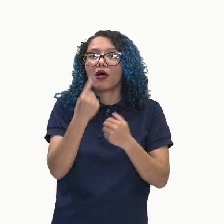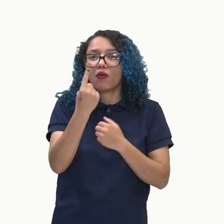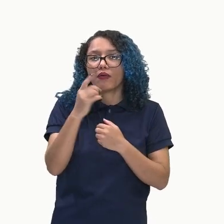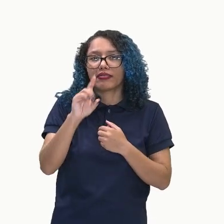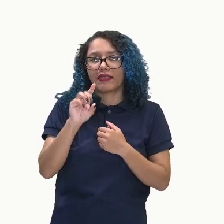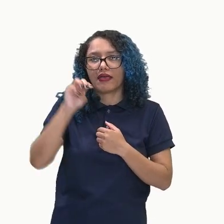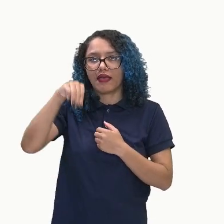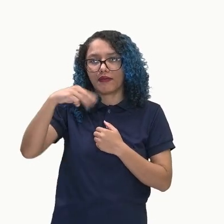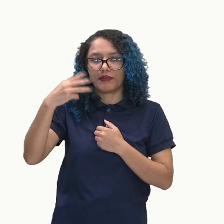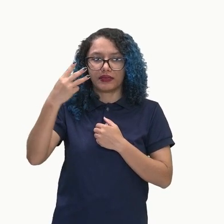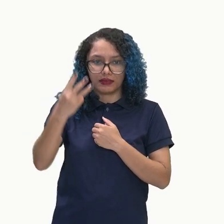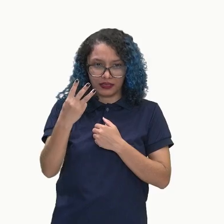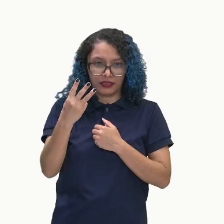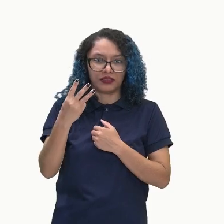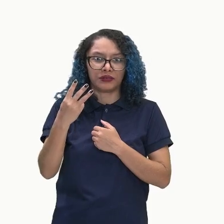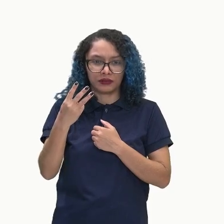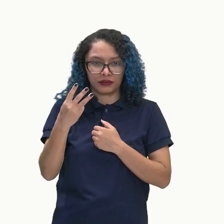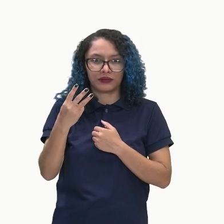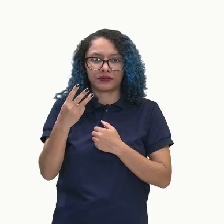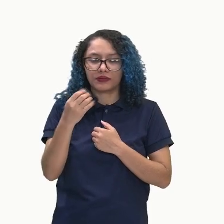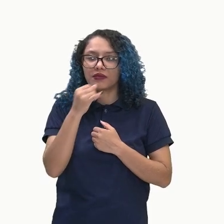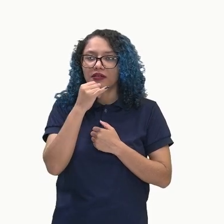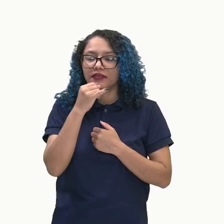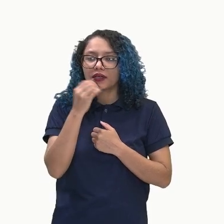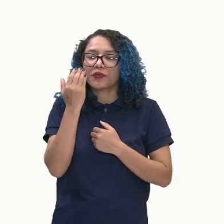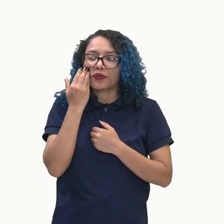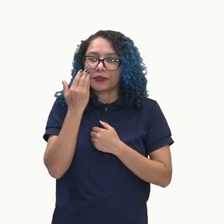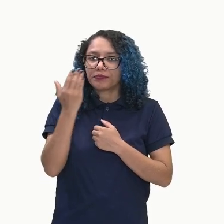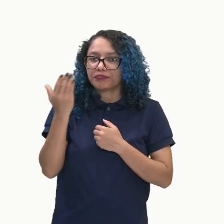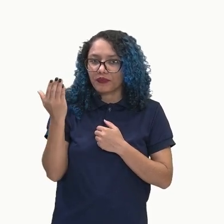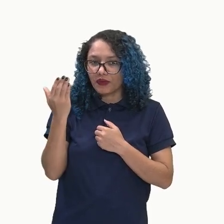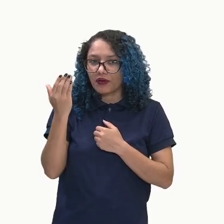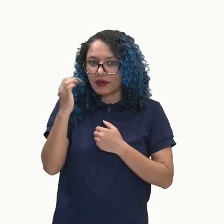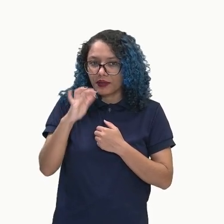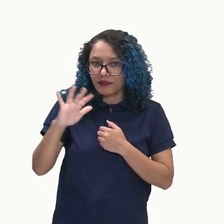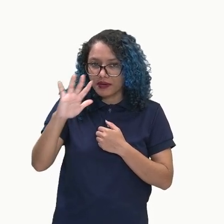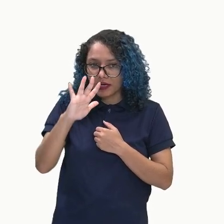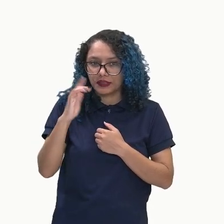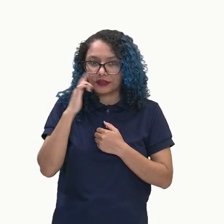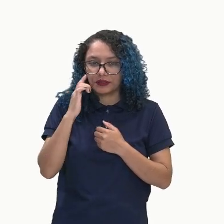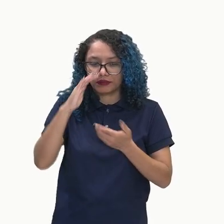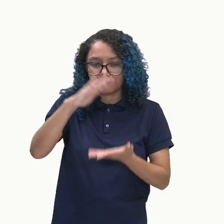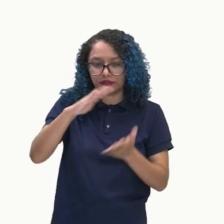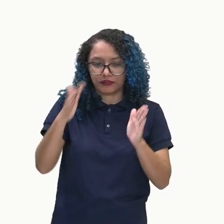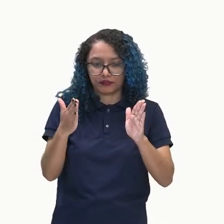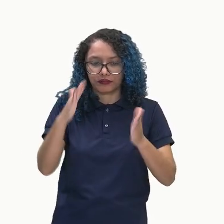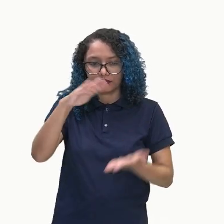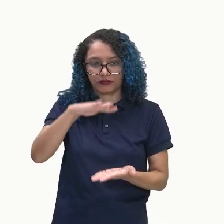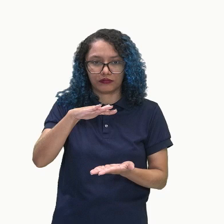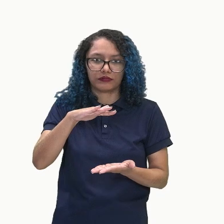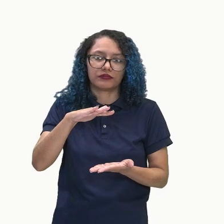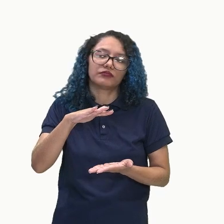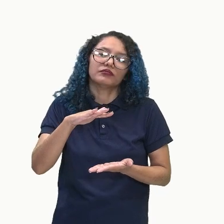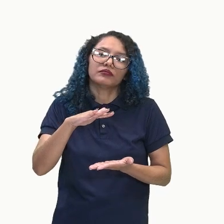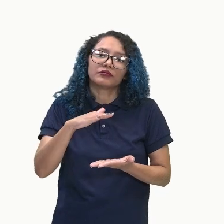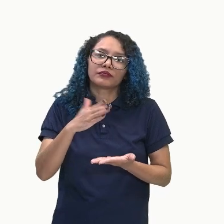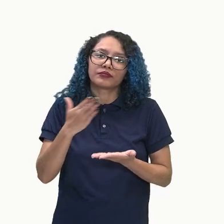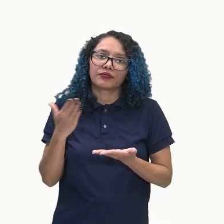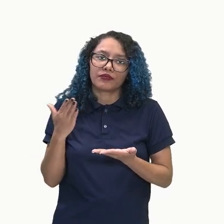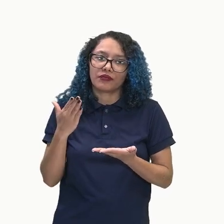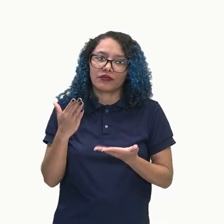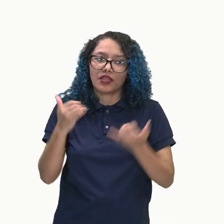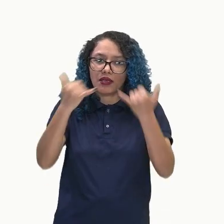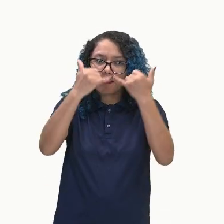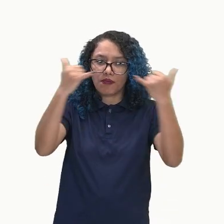Então, você vai ter um dado, e esse dado aqui, ó, vai ter, não é? Terá linhas